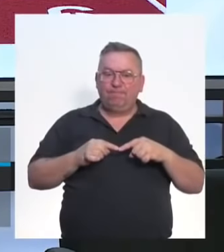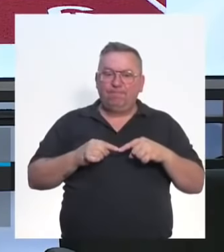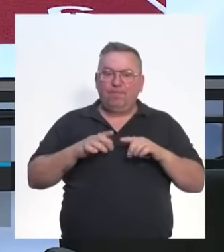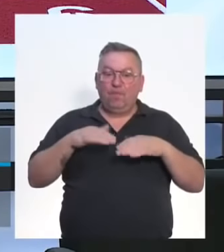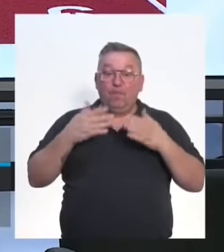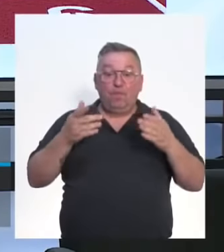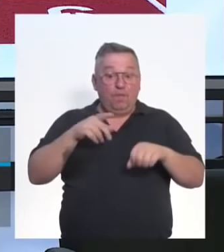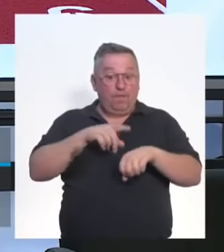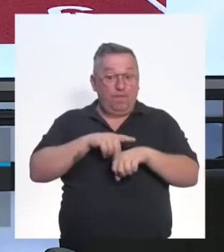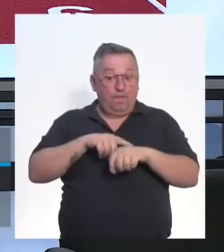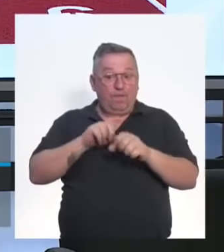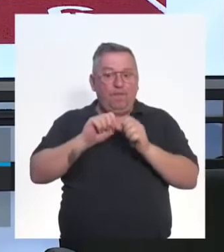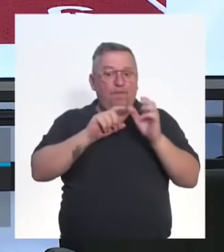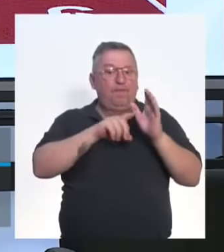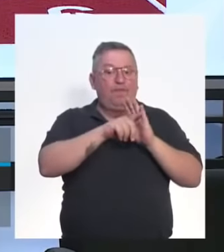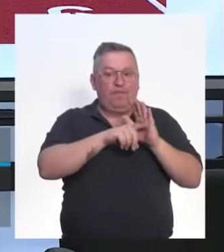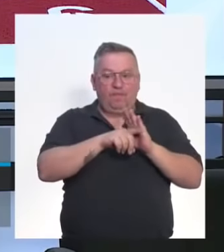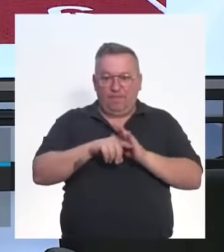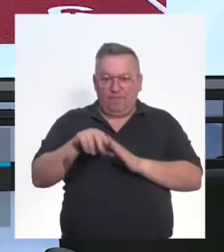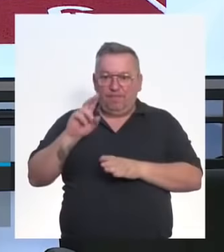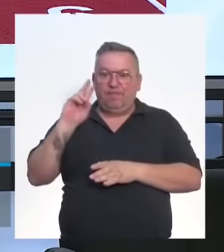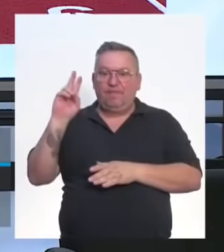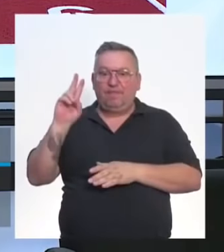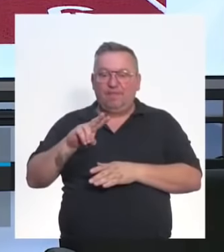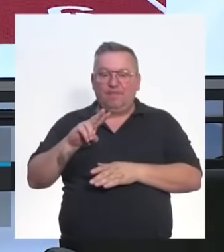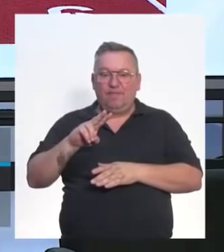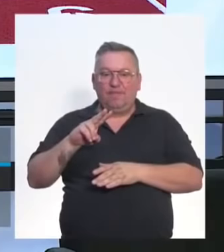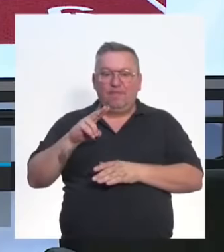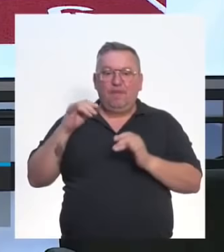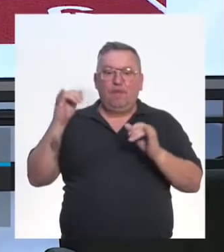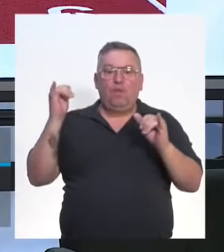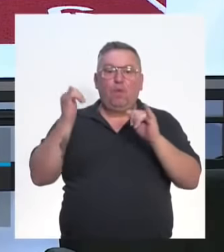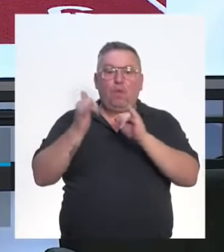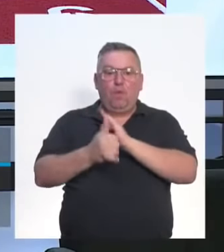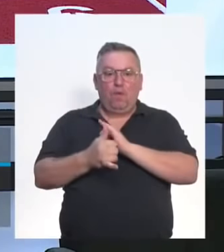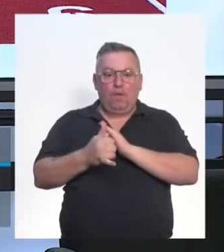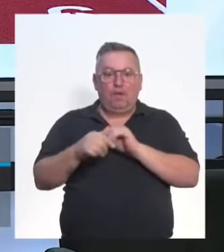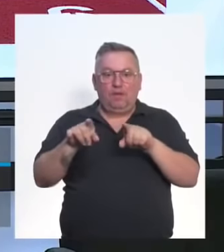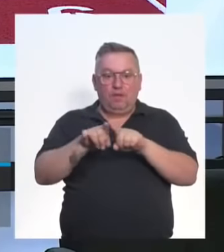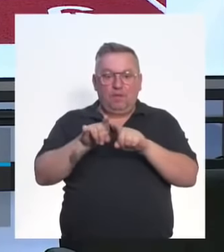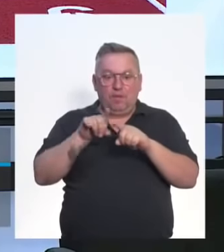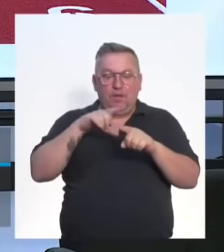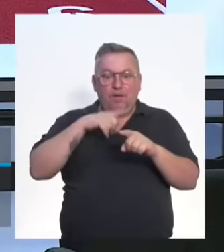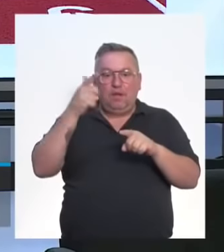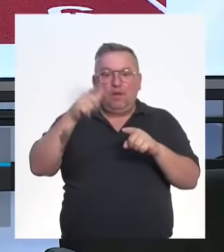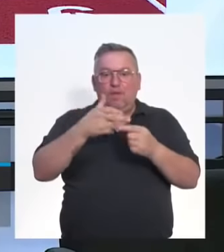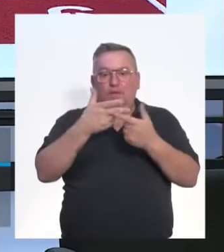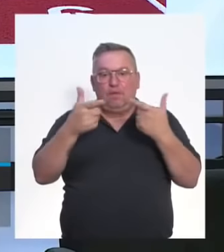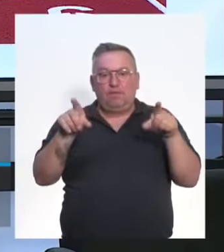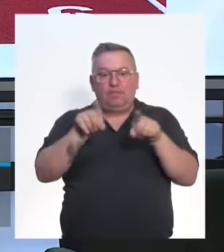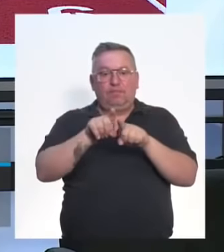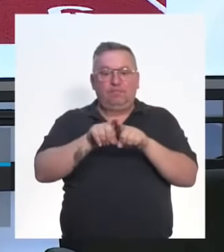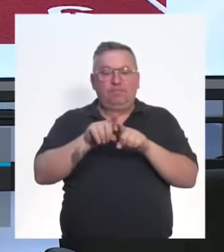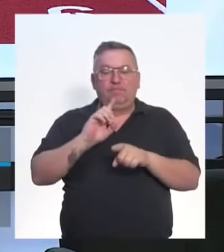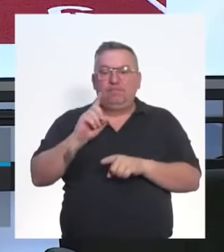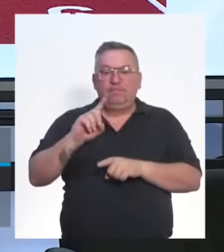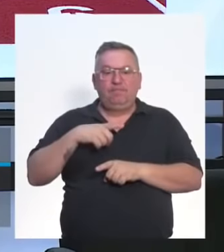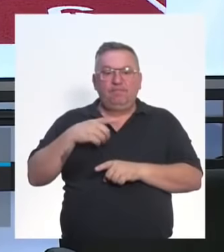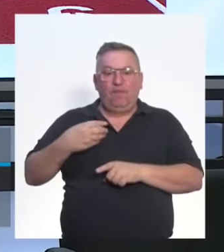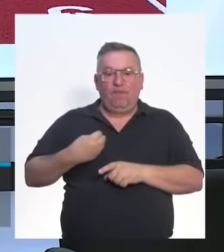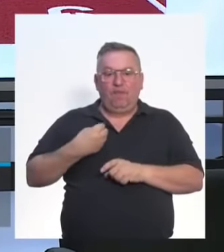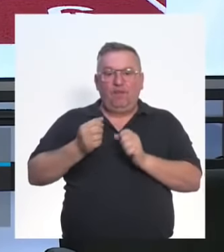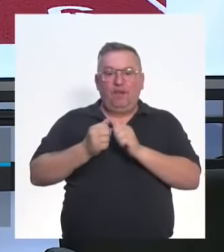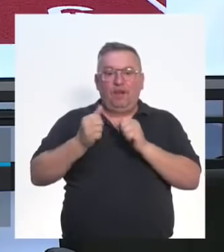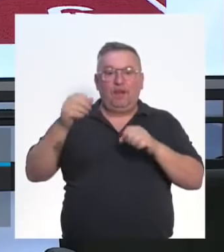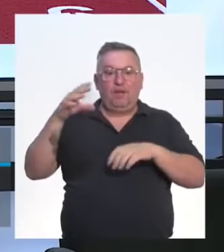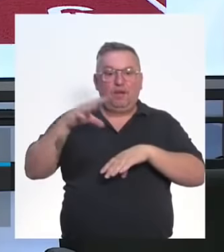um tempinho aí, faz uma pesquisa que você vai ver que o esporte, né, além de tantas e tantas outras coisas, ele não vive sem